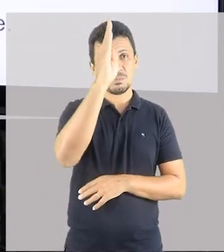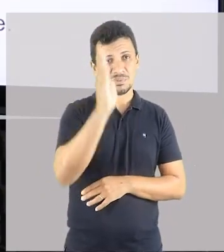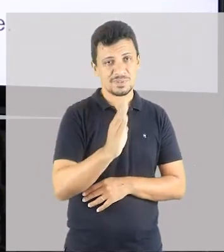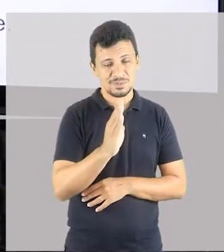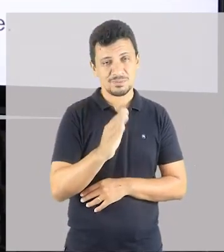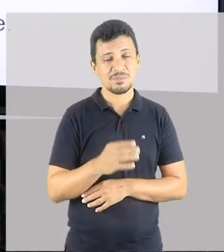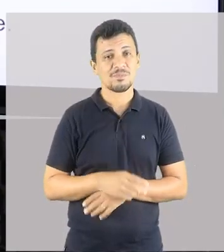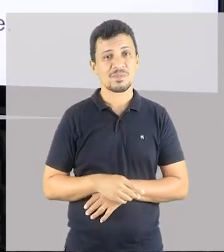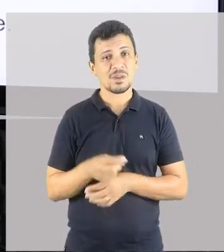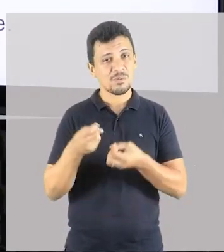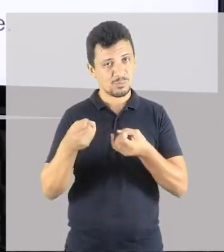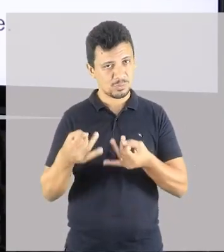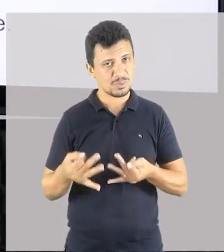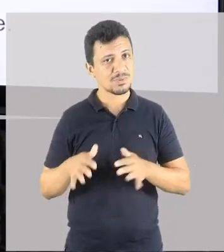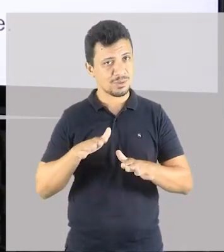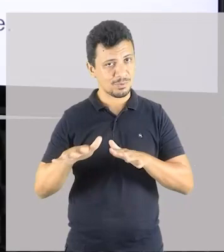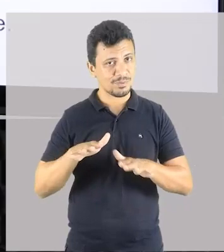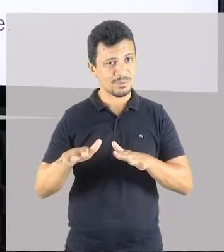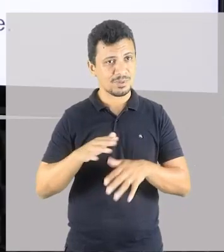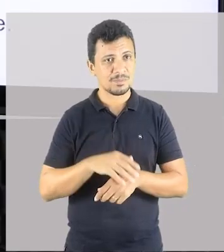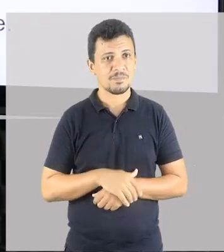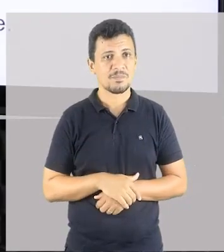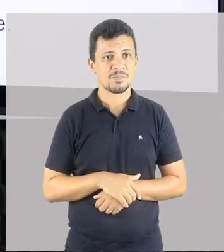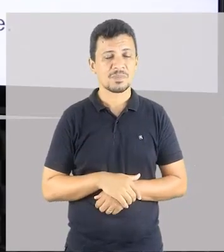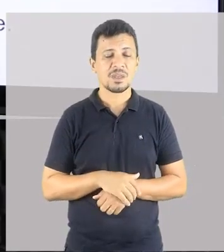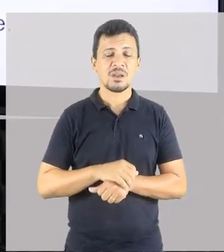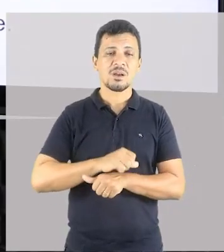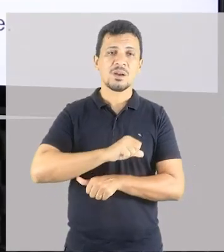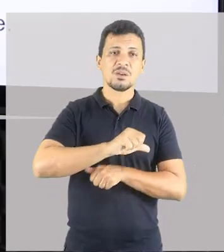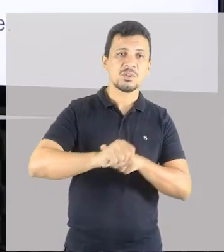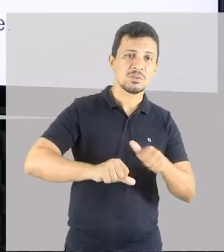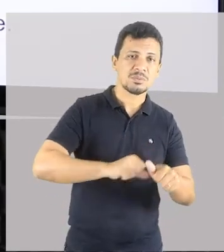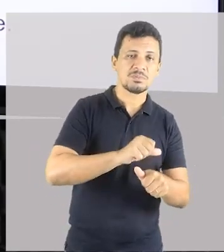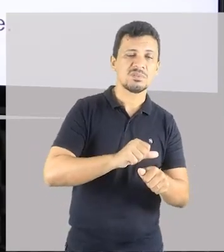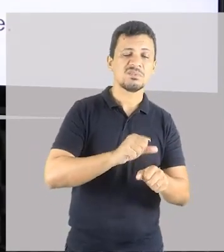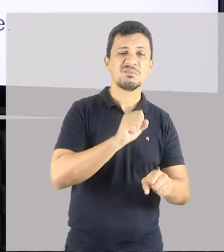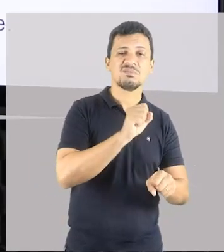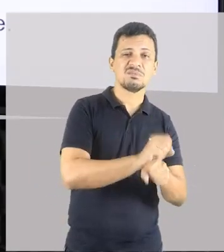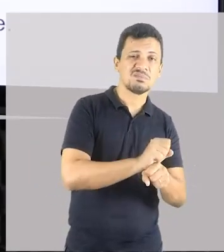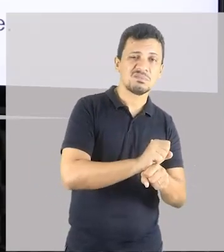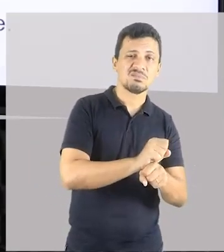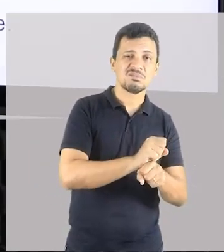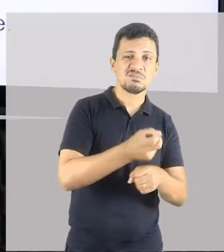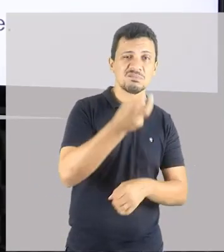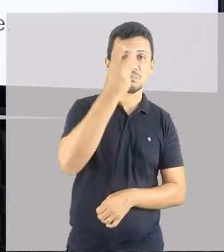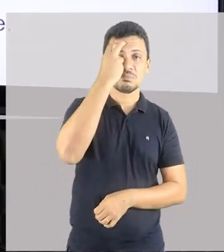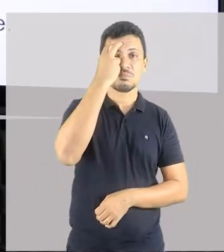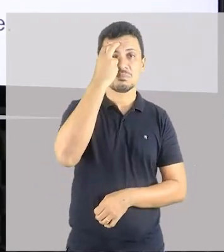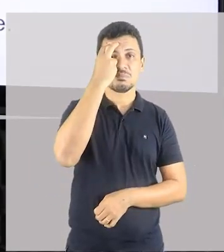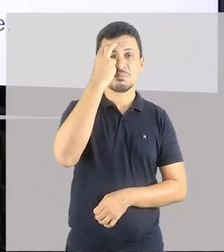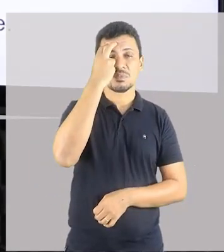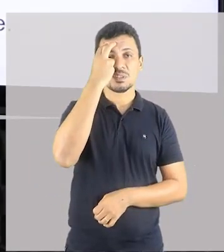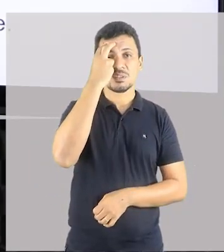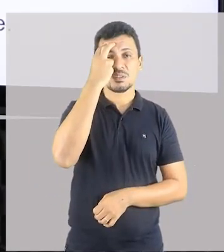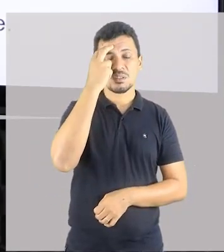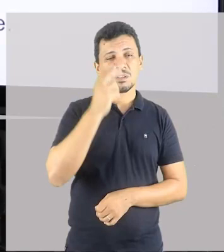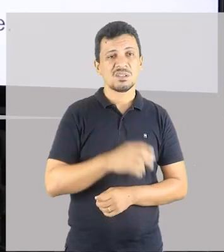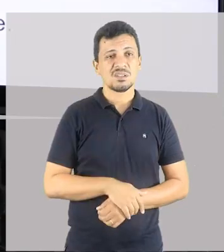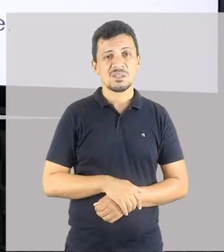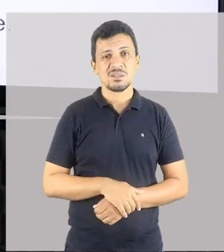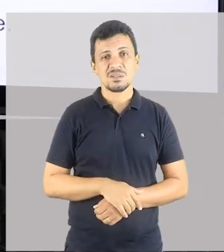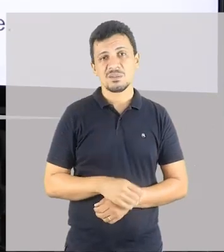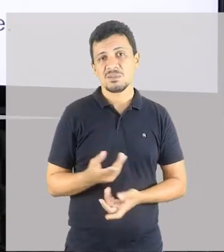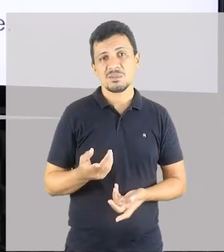vou já comentar sobre esses movimentos. Tá? E o rompimento com o marasmo cultural, eles consideravam-se muito fora